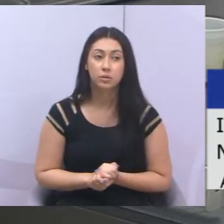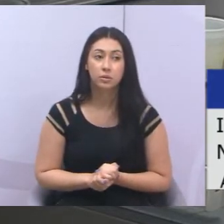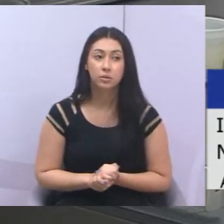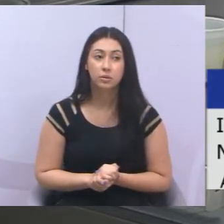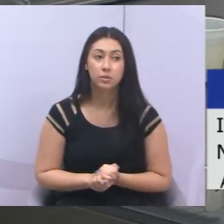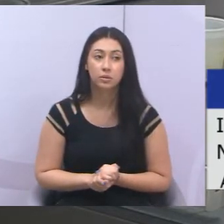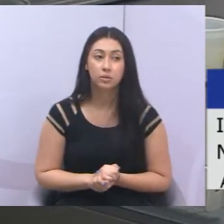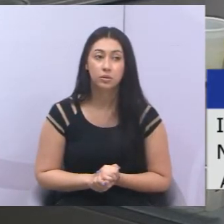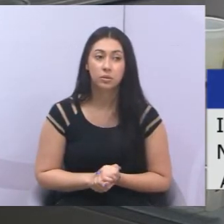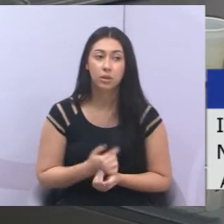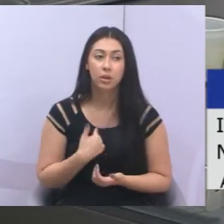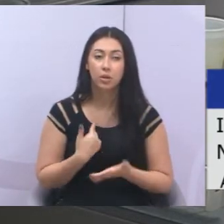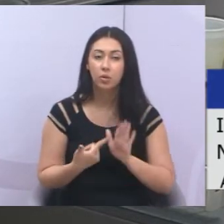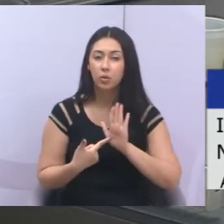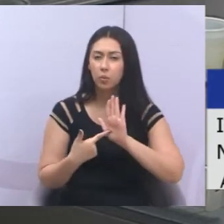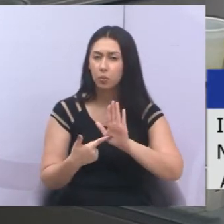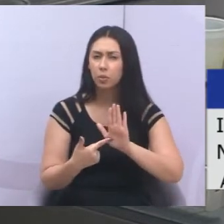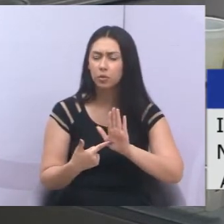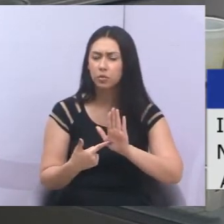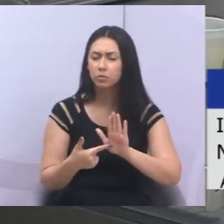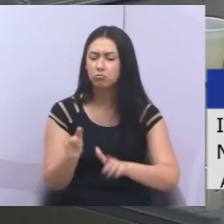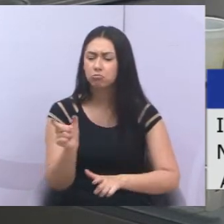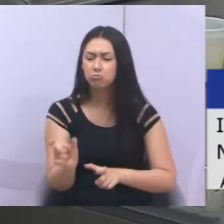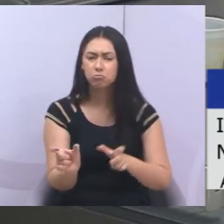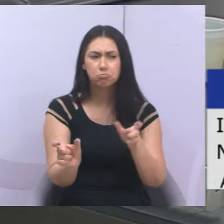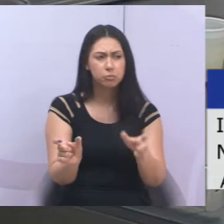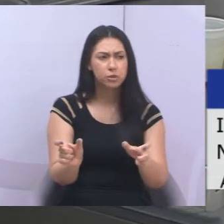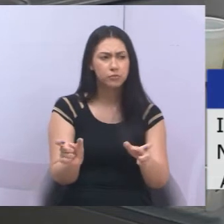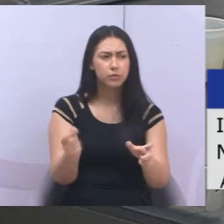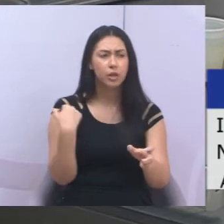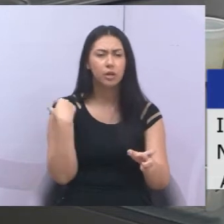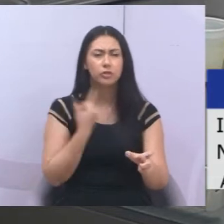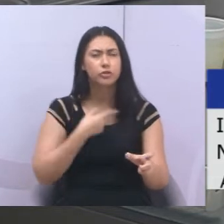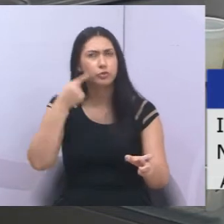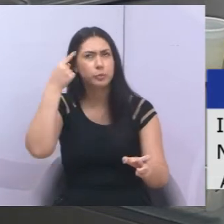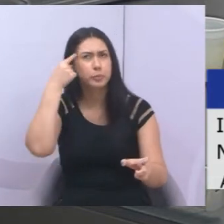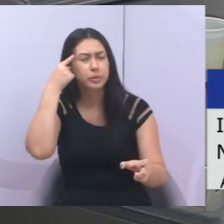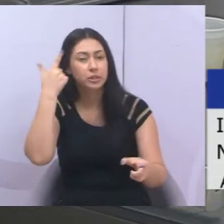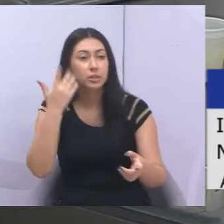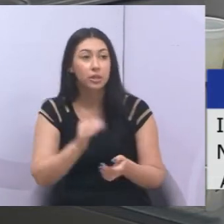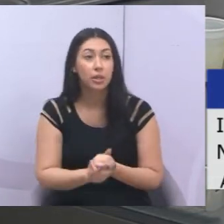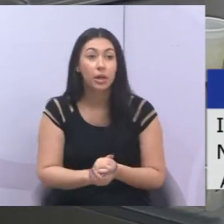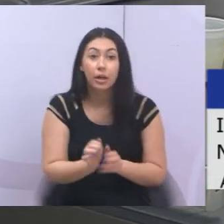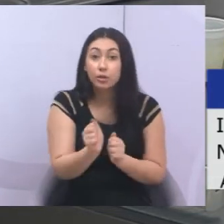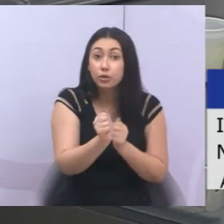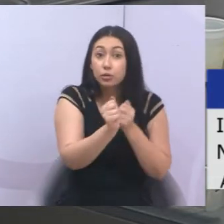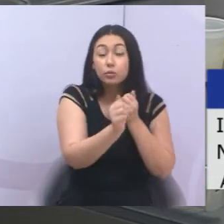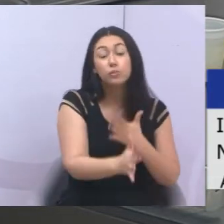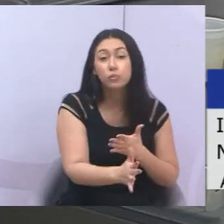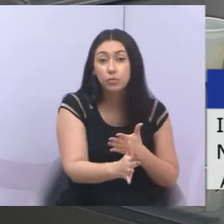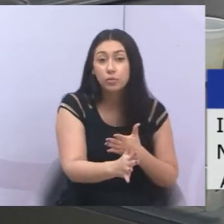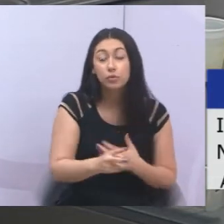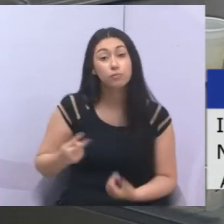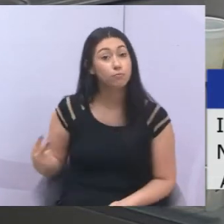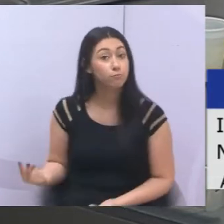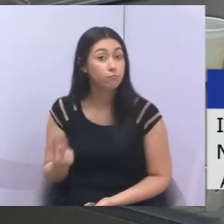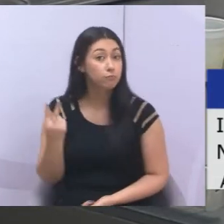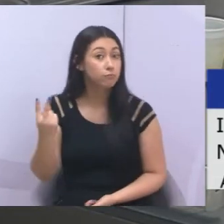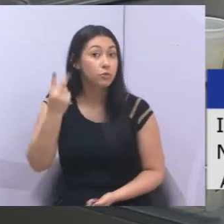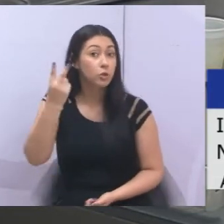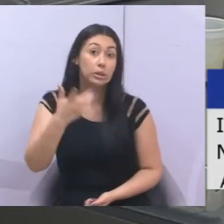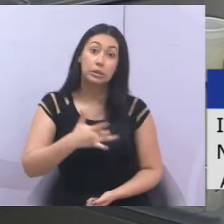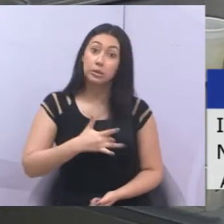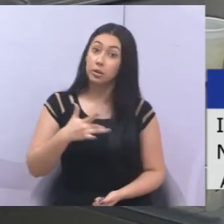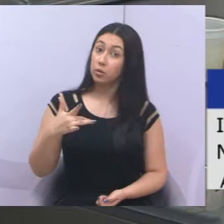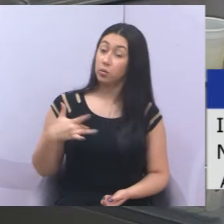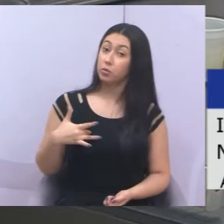Trago aqui algumas palavras que eu acho que é interessante a gente colocar. Atitudes, valores,